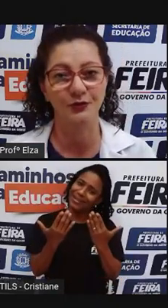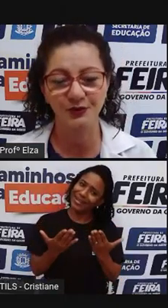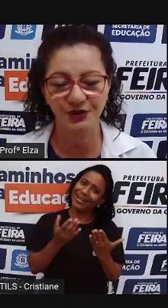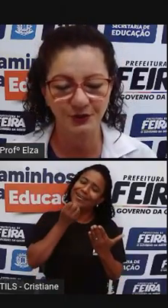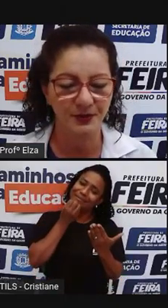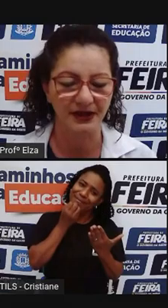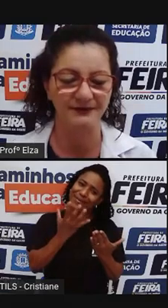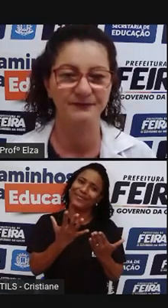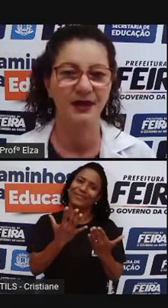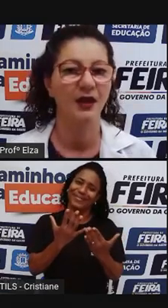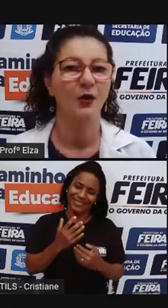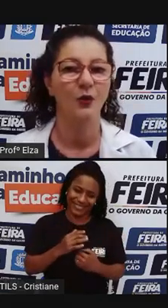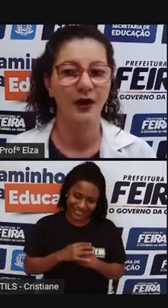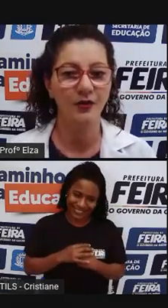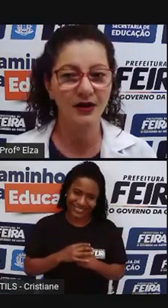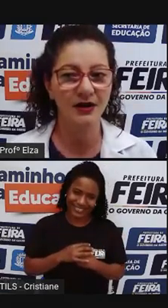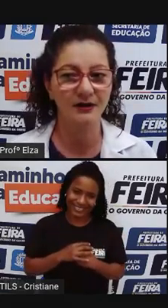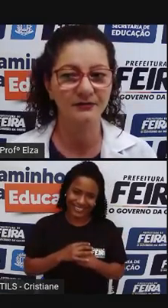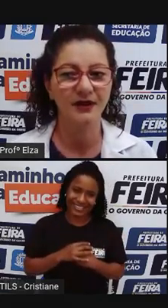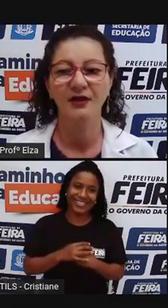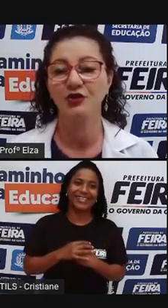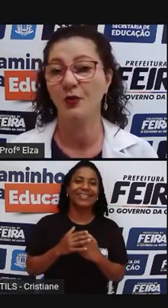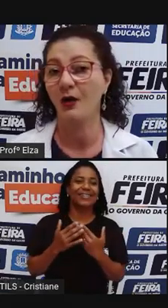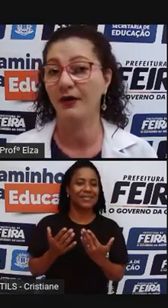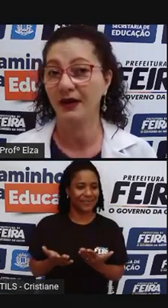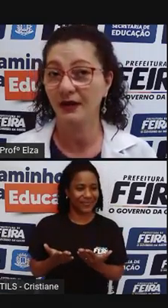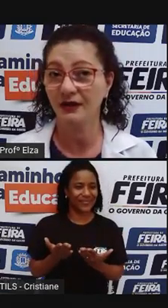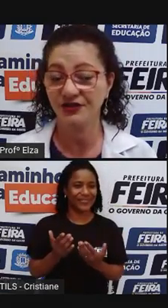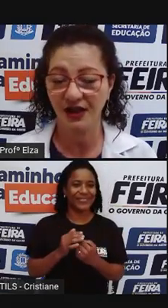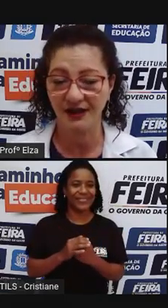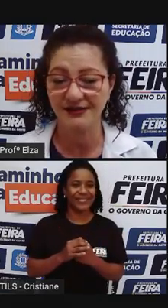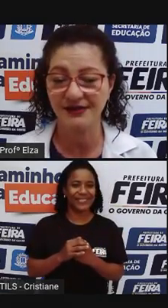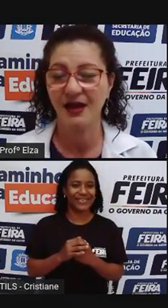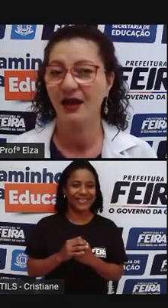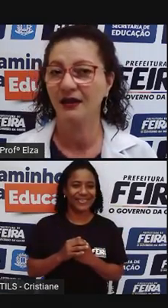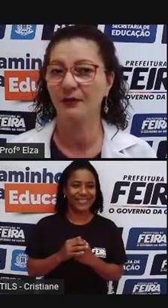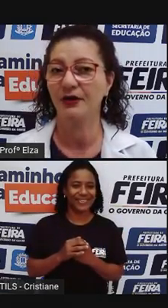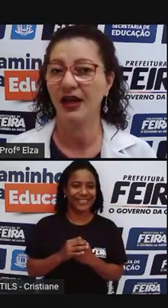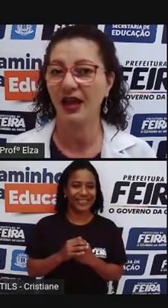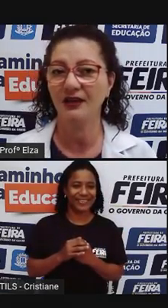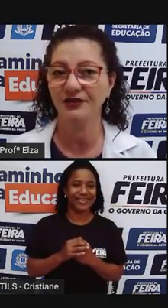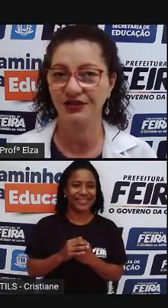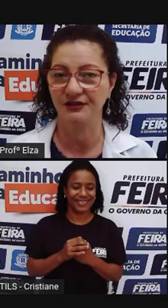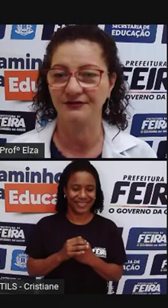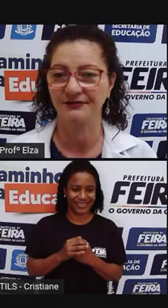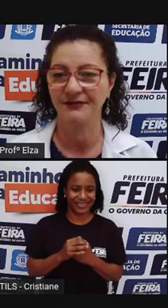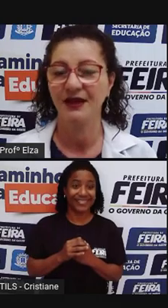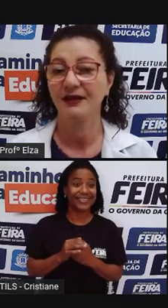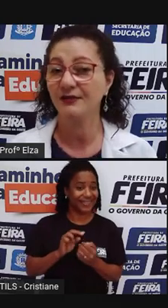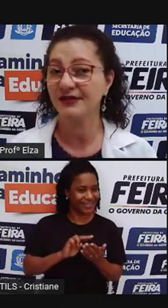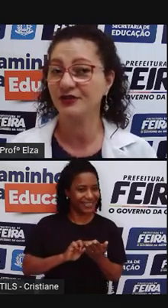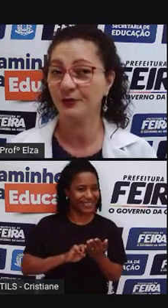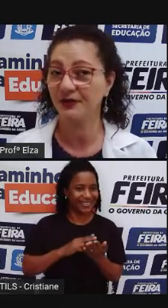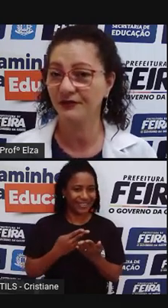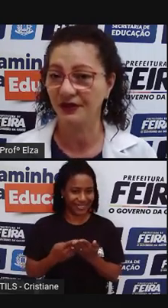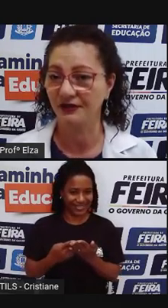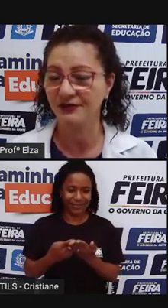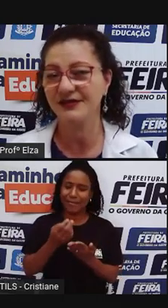estejam muito bem. Welcome to our English class number 18. Então